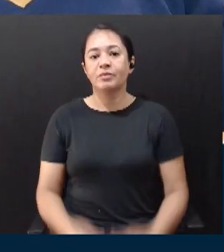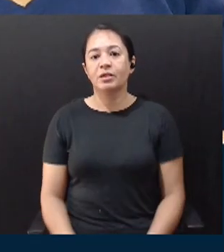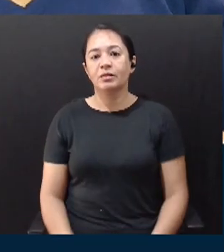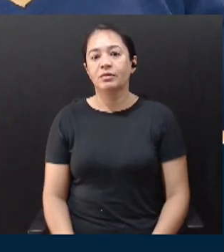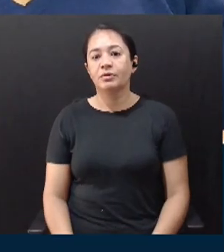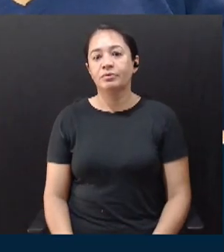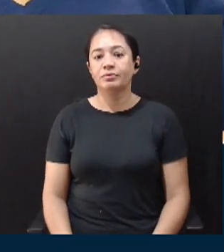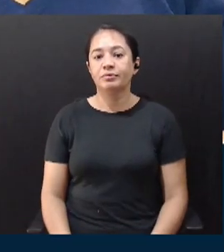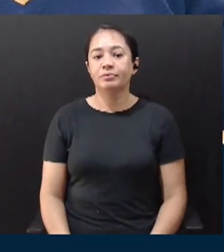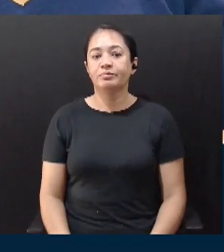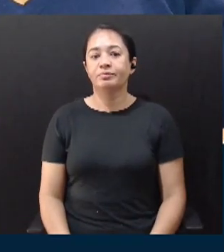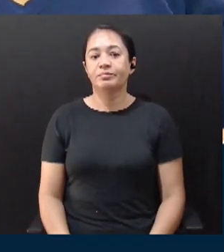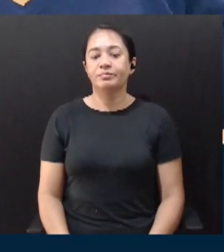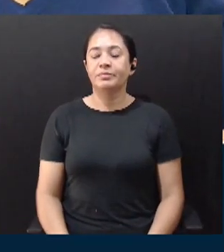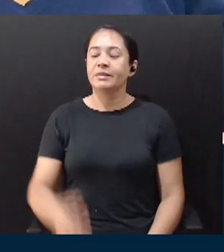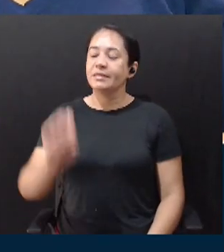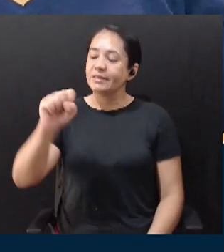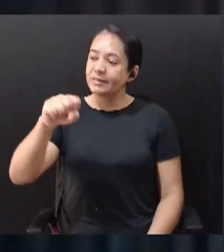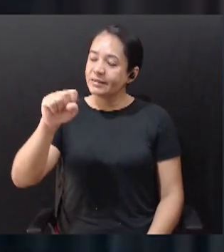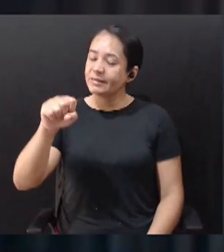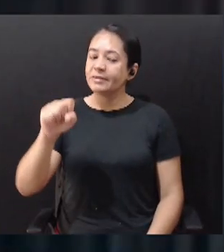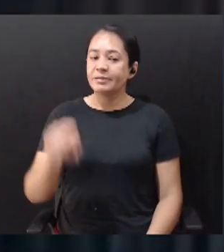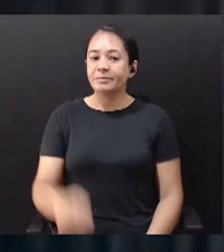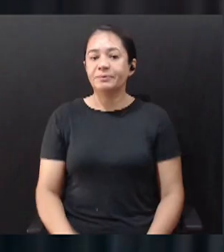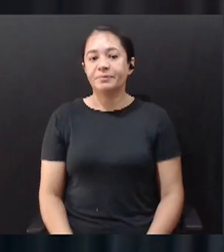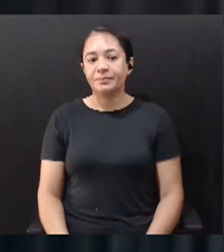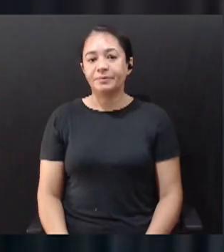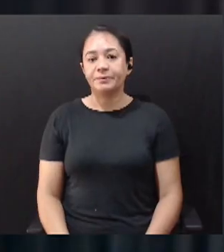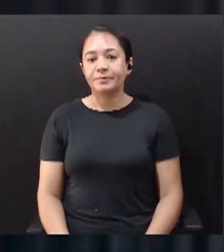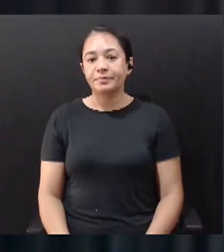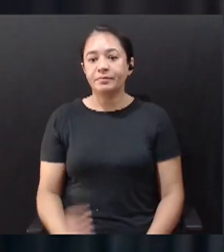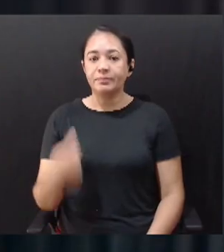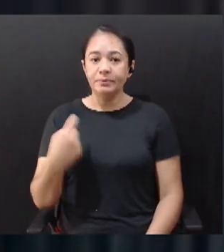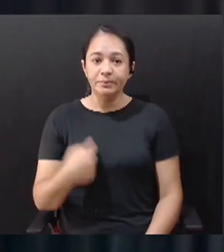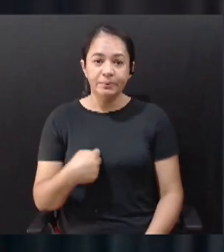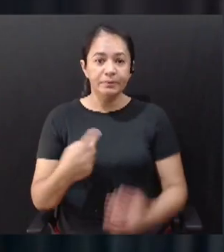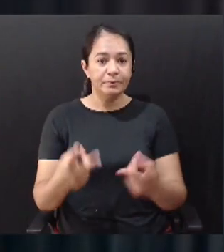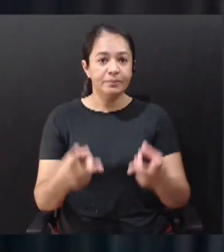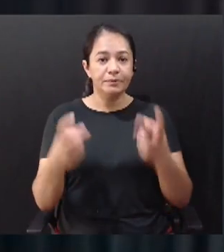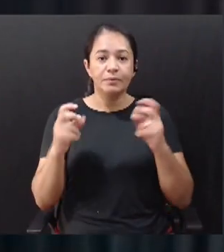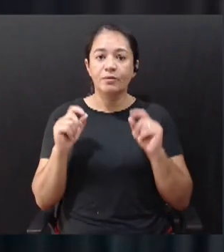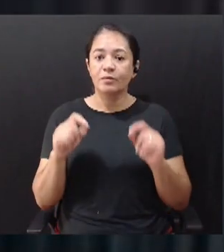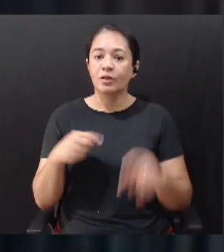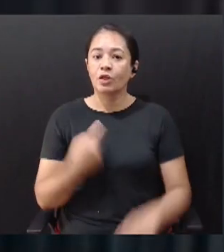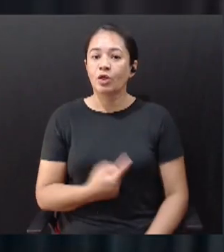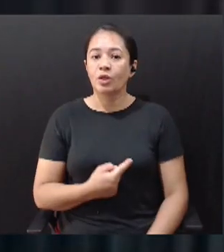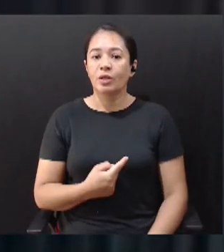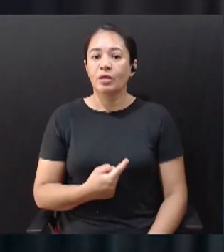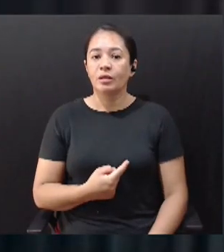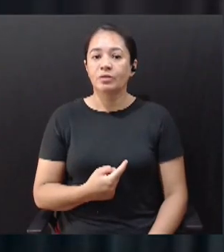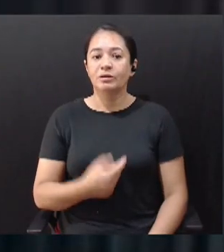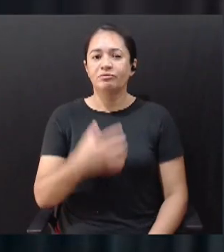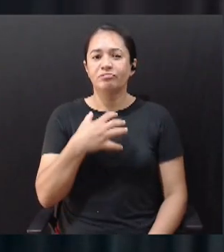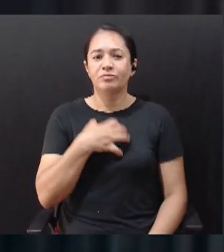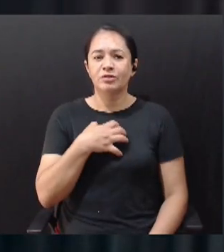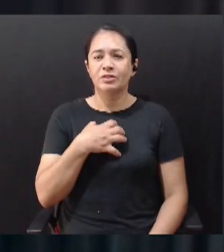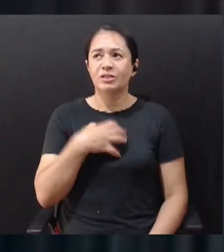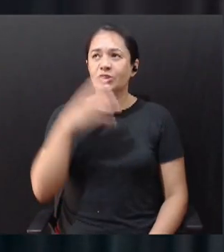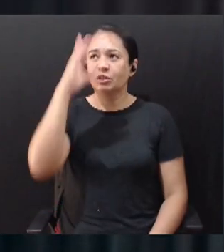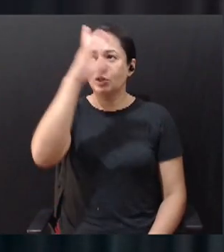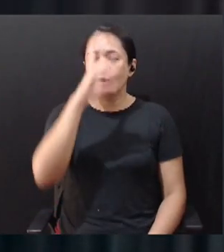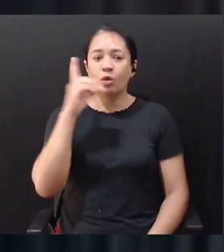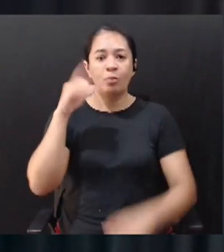é? Exatamente, Rúbia. Eu vejo muito que quando a gente tem esse sentimento no domingo à noite, a primeira coisa é a